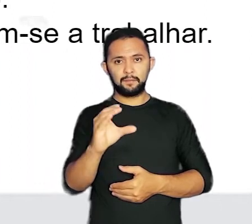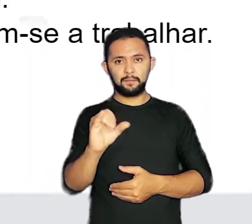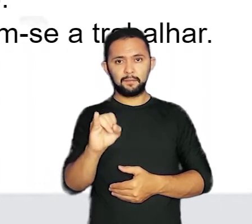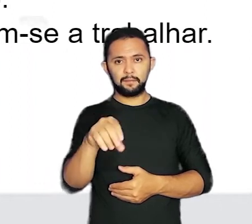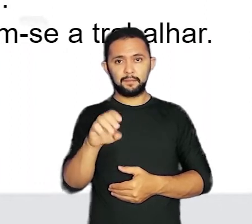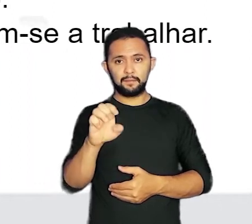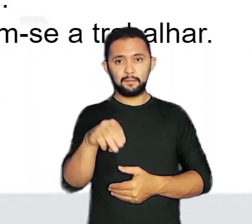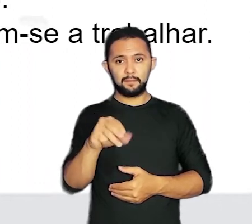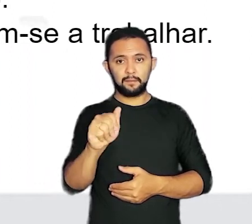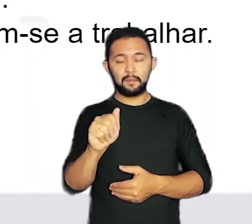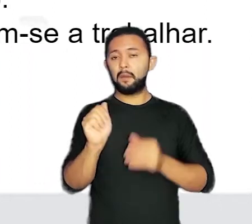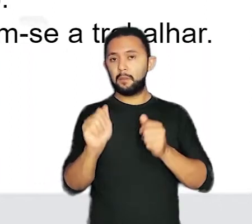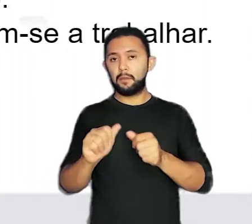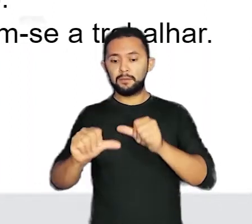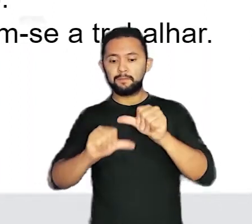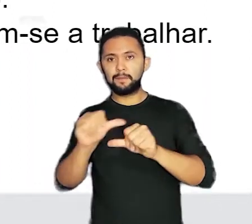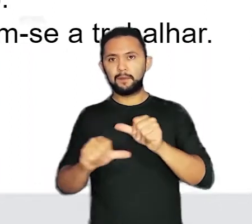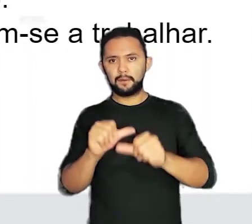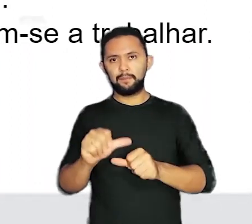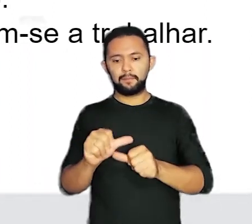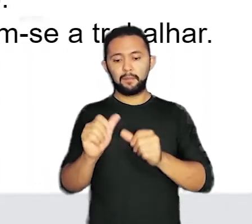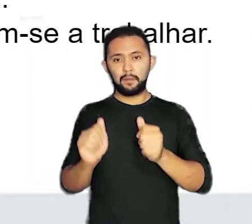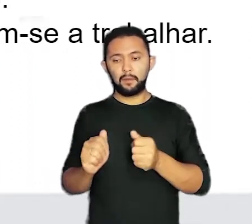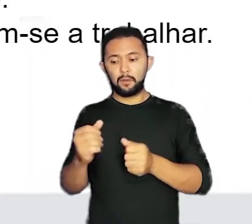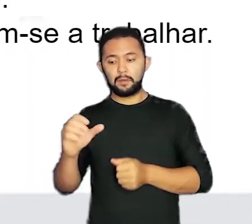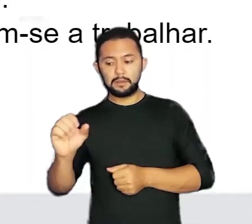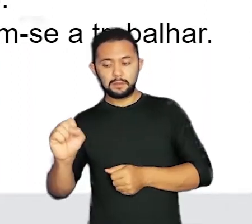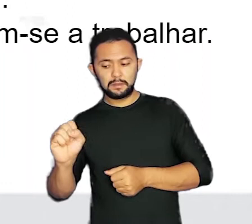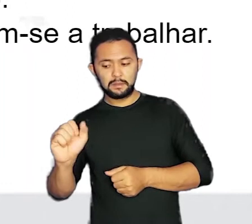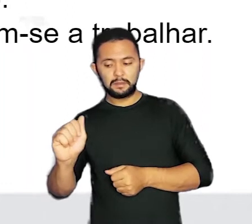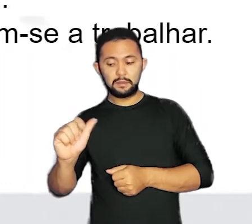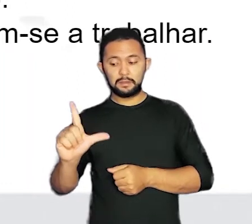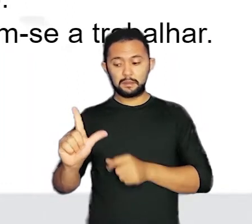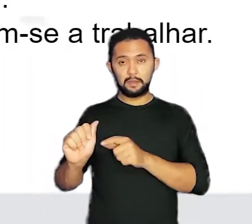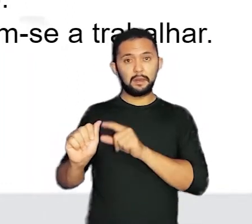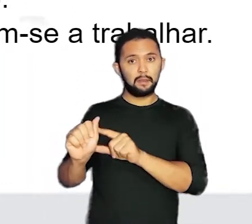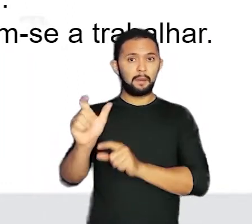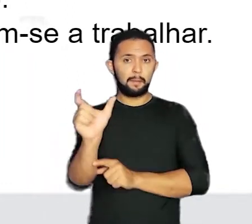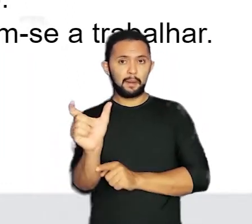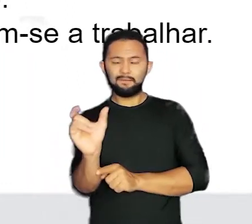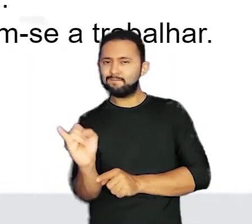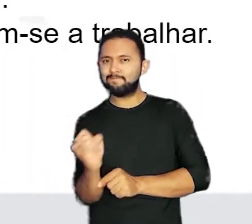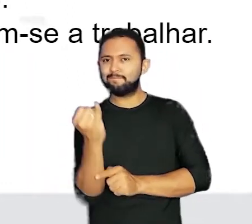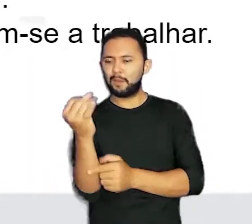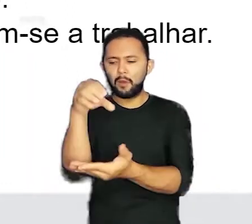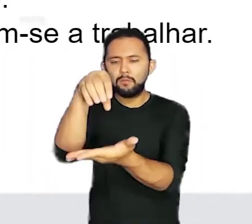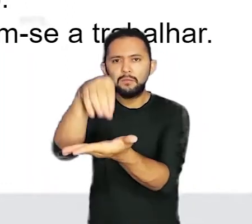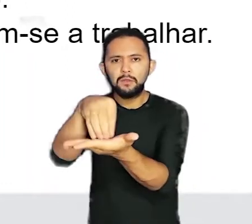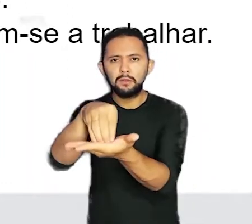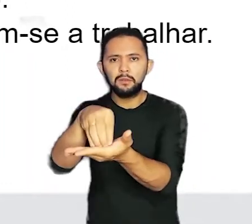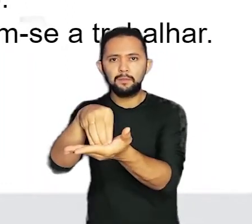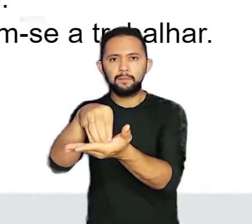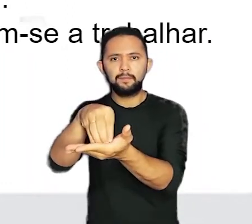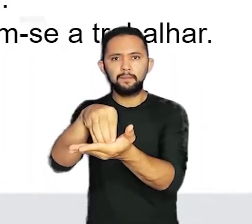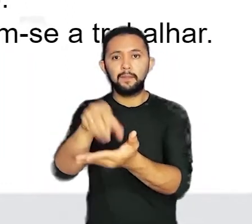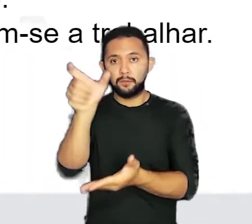esse sujeito pela palavra sala. Então, sala, que eu considero a palavra central, é o núcleo do meu sujeito. Eu